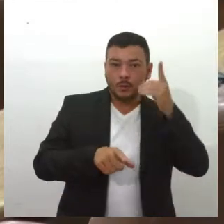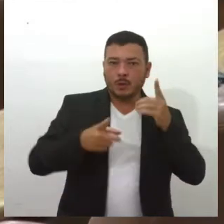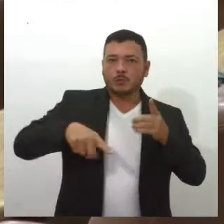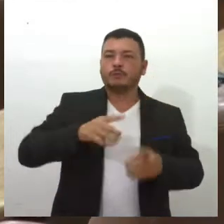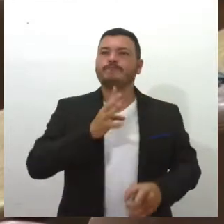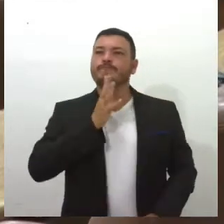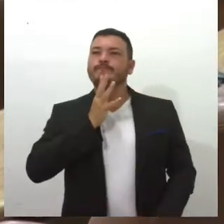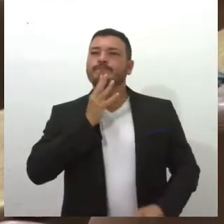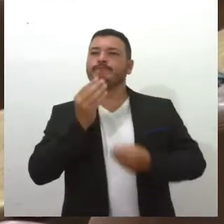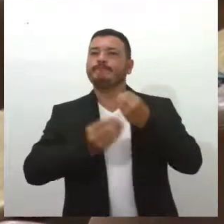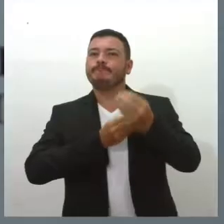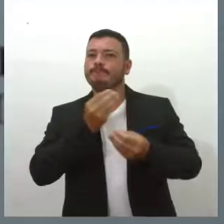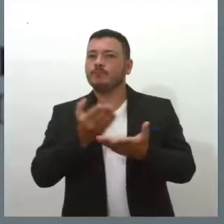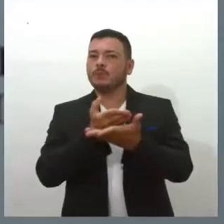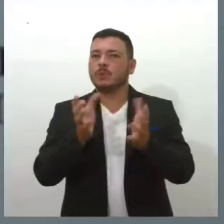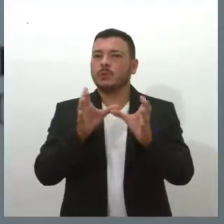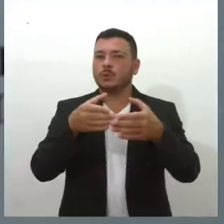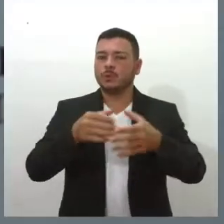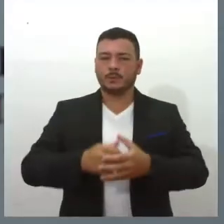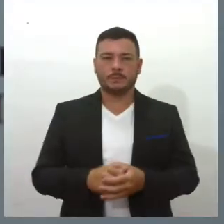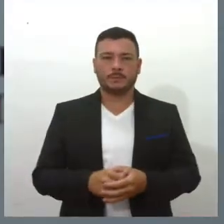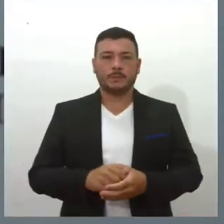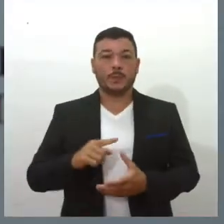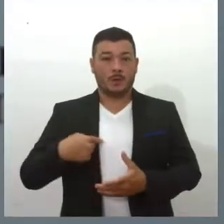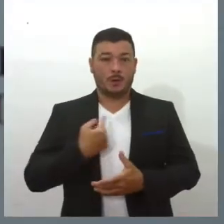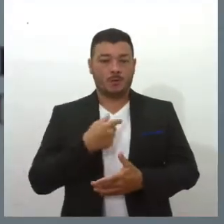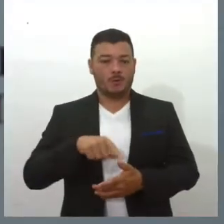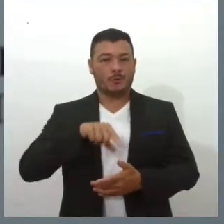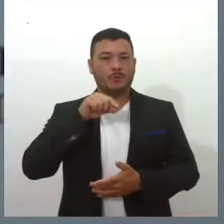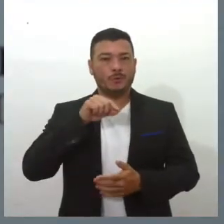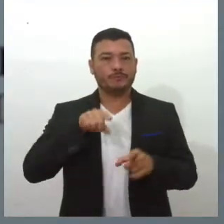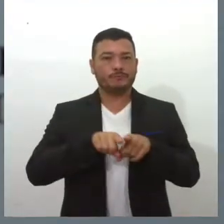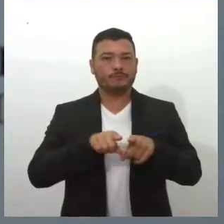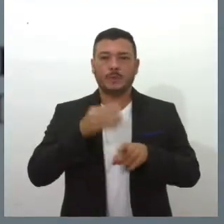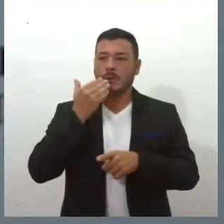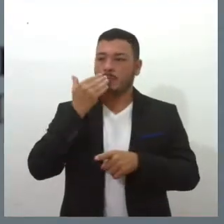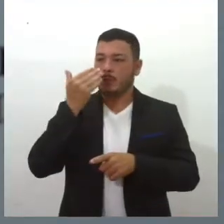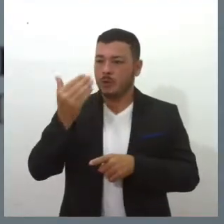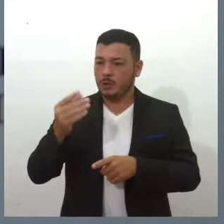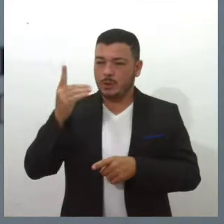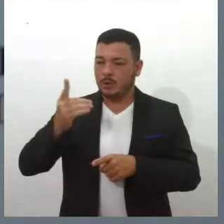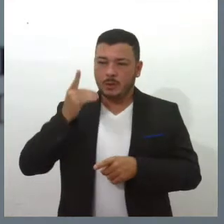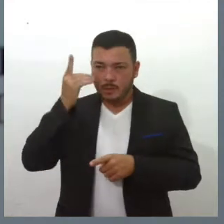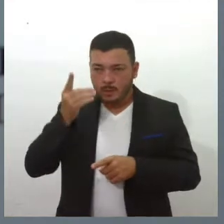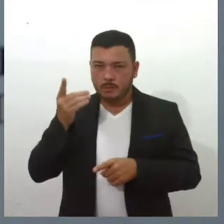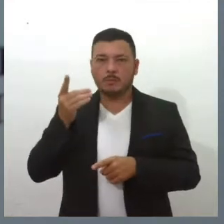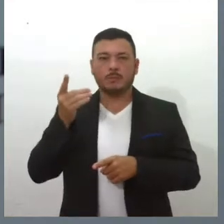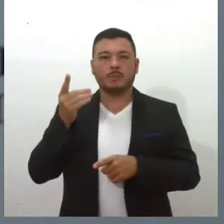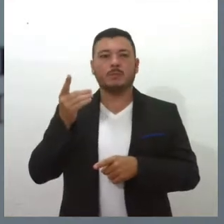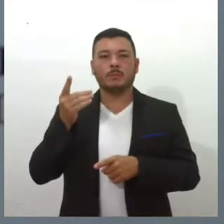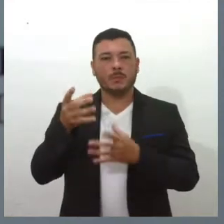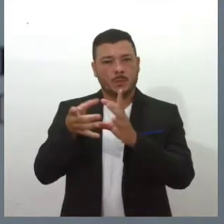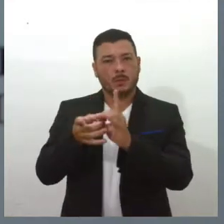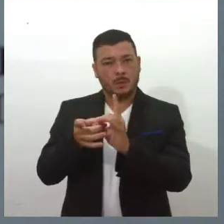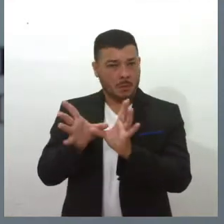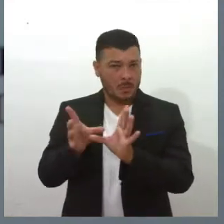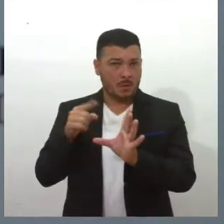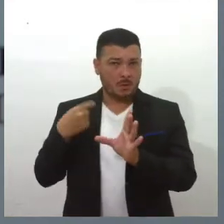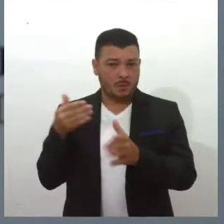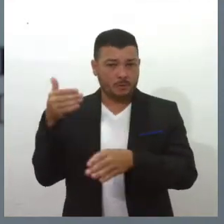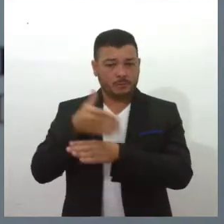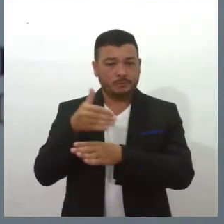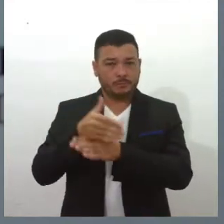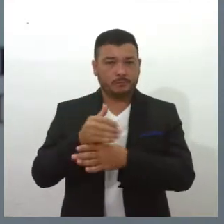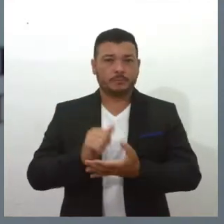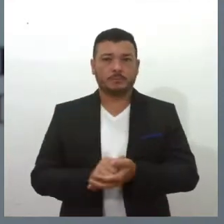a realidade da categoria. A gente resolveu, né? A gente pediu à deputada que nos abrisse esse espaço e